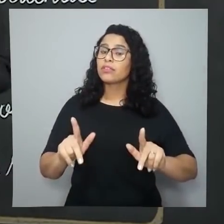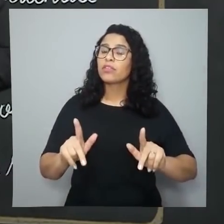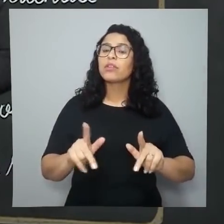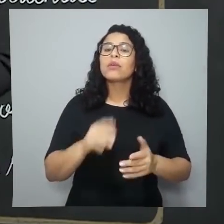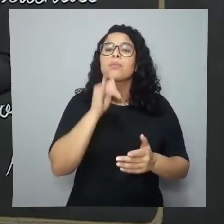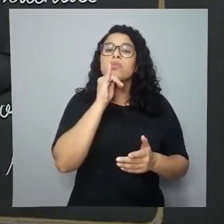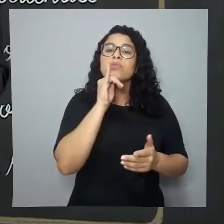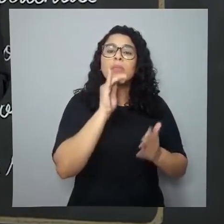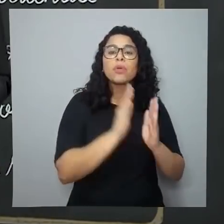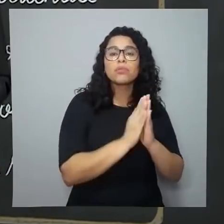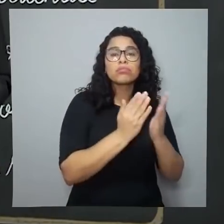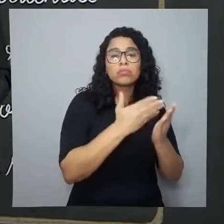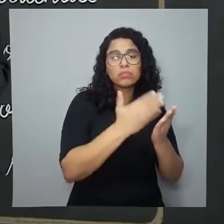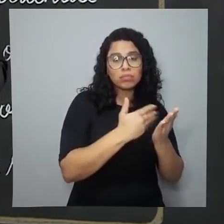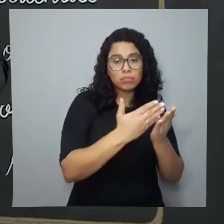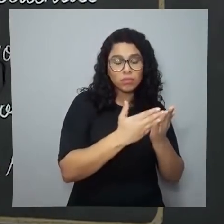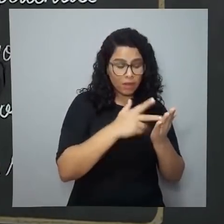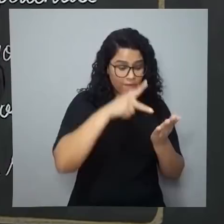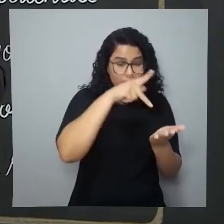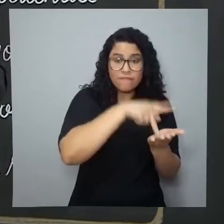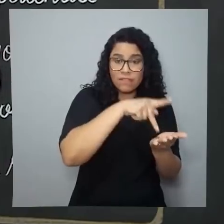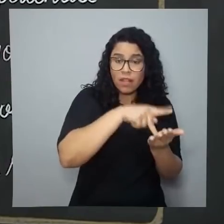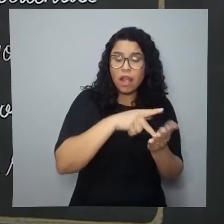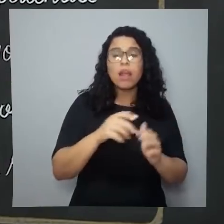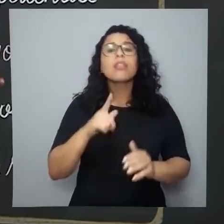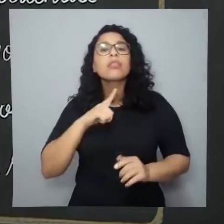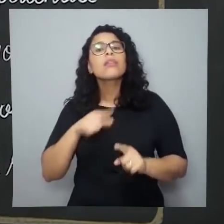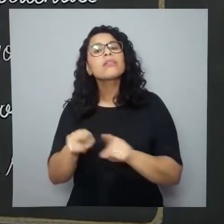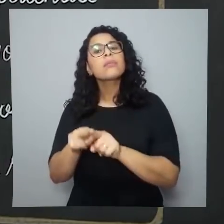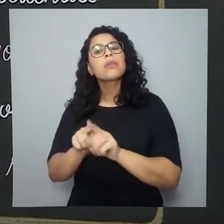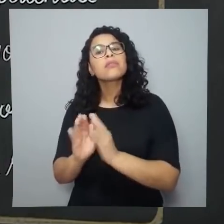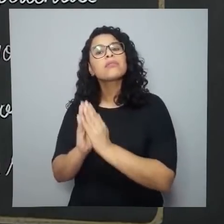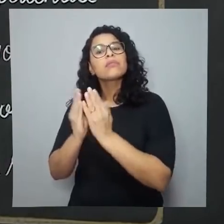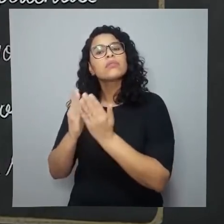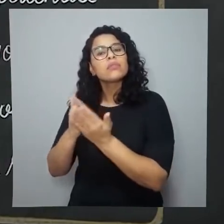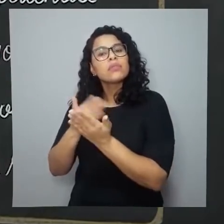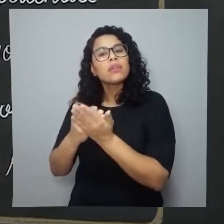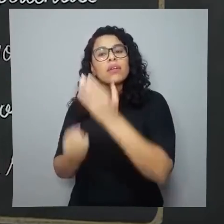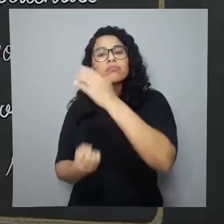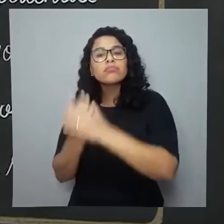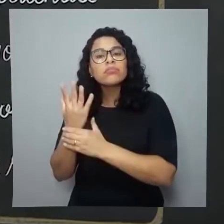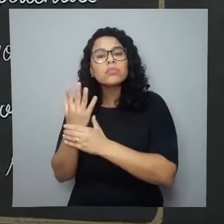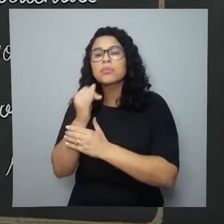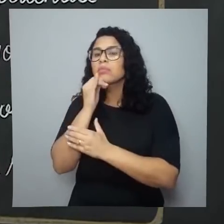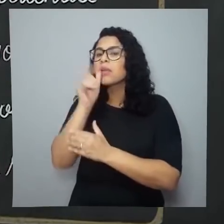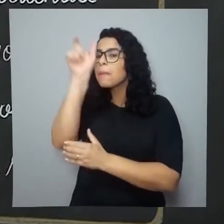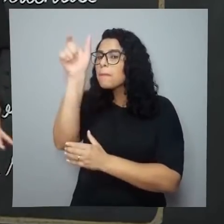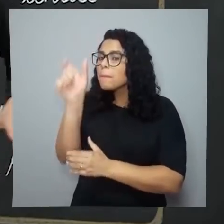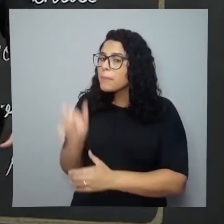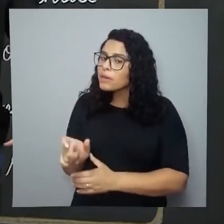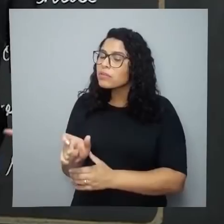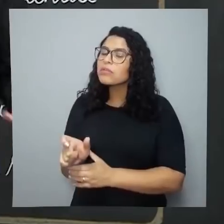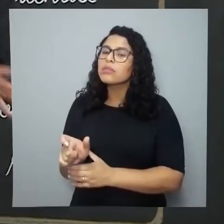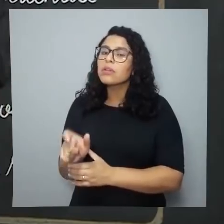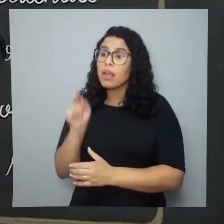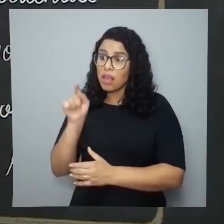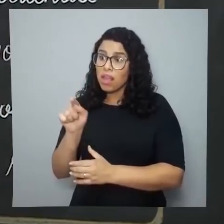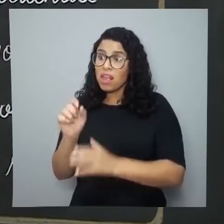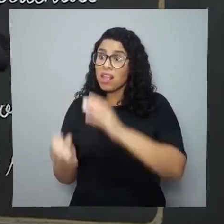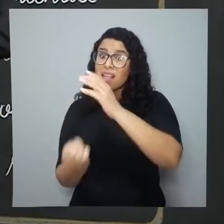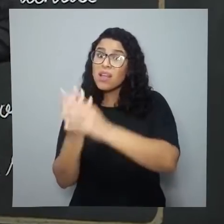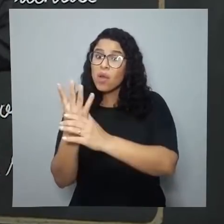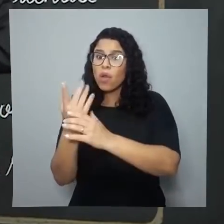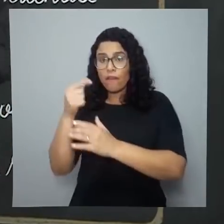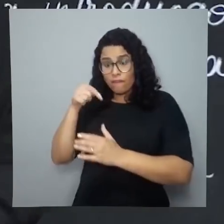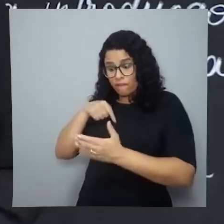diário íntimo, que é o diário ficcional. Você pode criar uma narrativa construída por meio de um diário de um personagem, por exemplo. Então, você é o